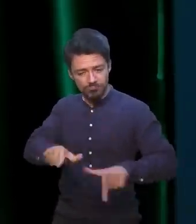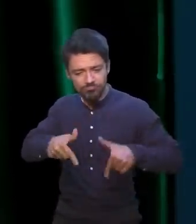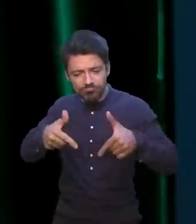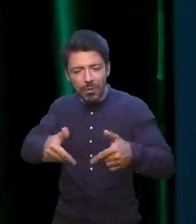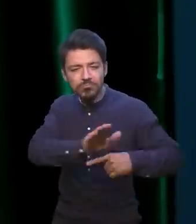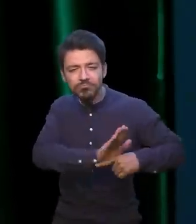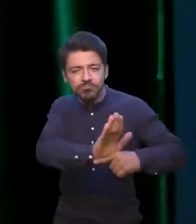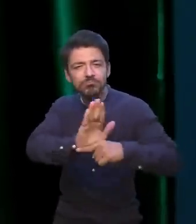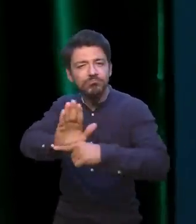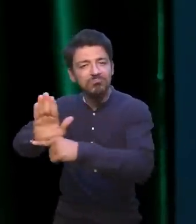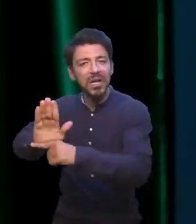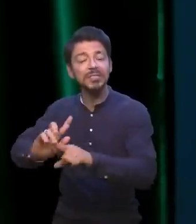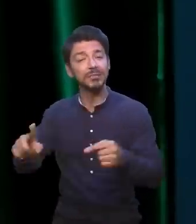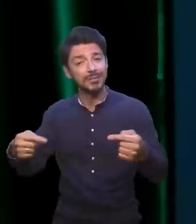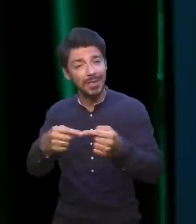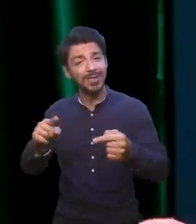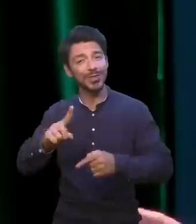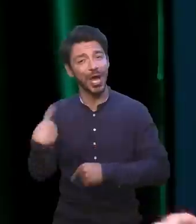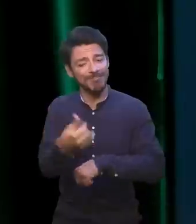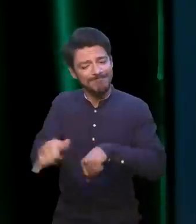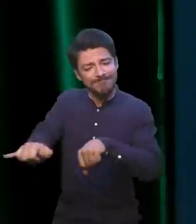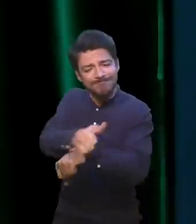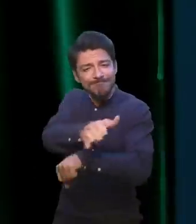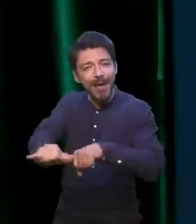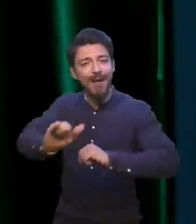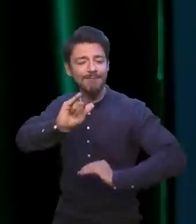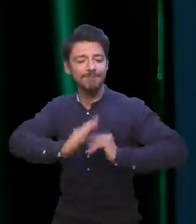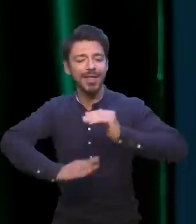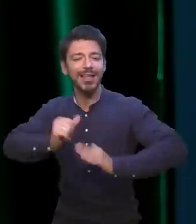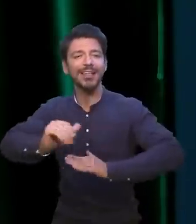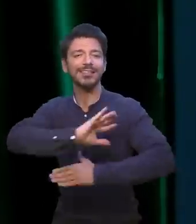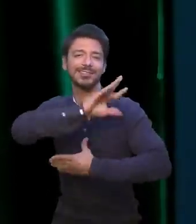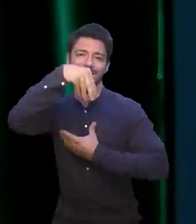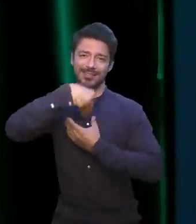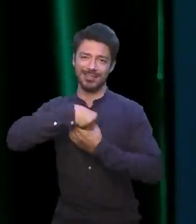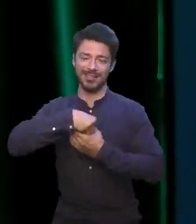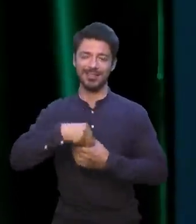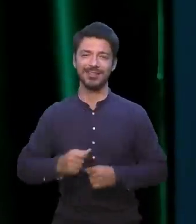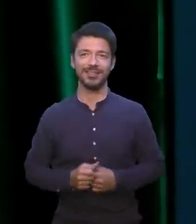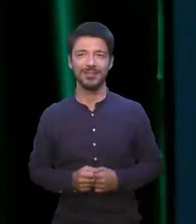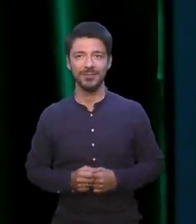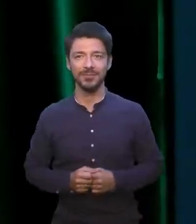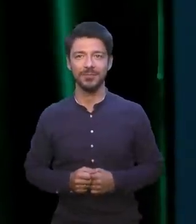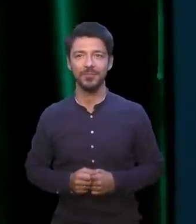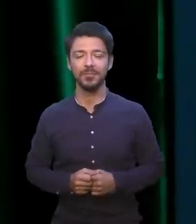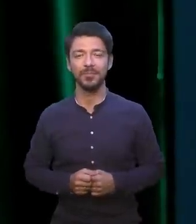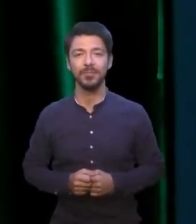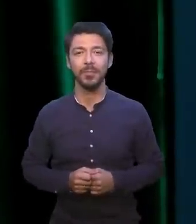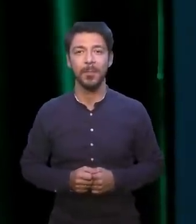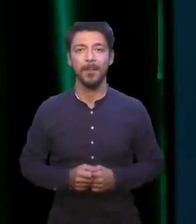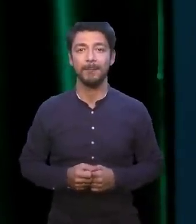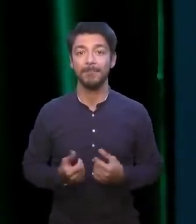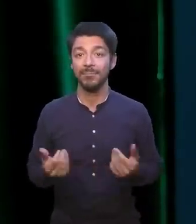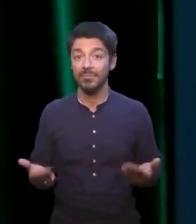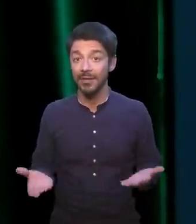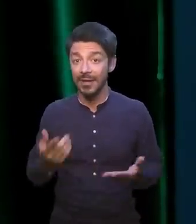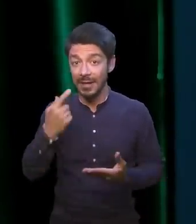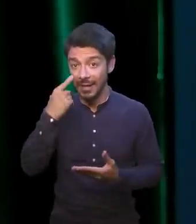vão sendo aí as nossas armas, porque segue, né, nós anotamos aqui, o escudo do